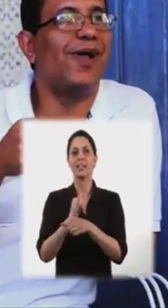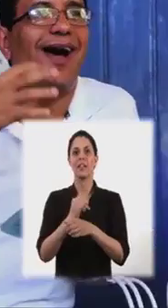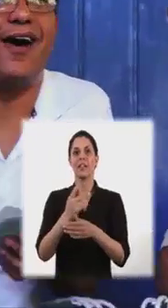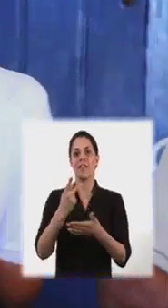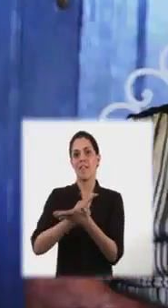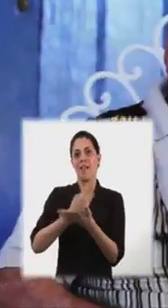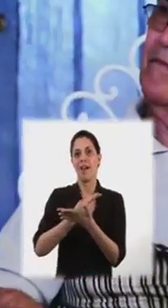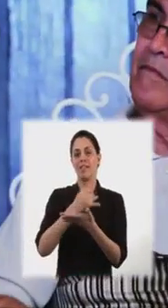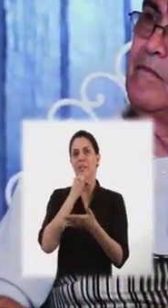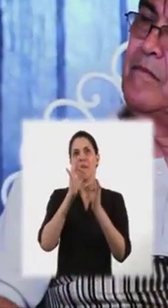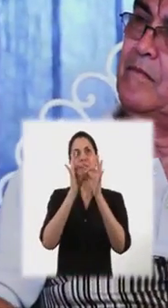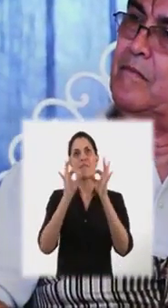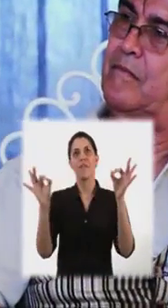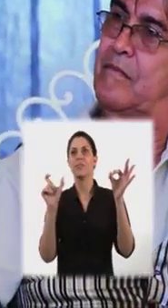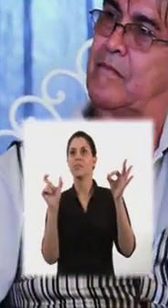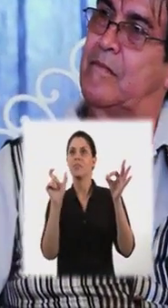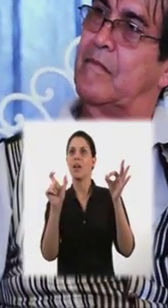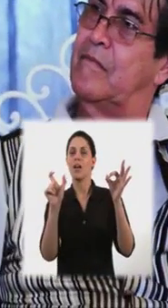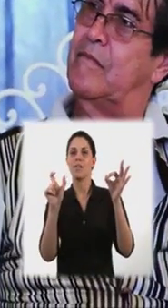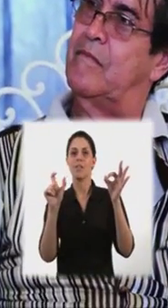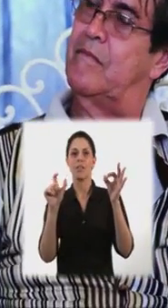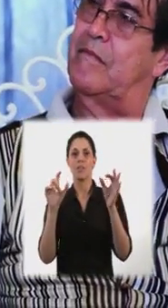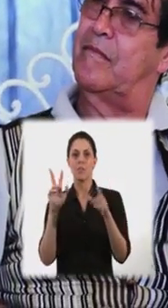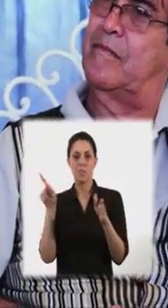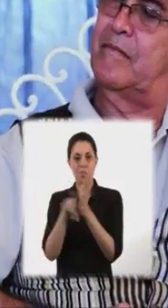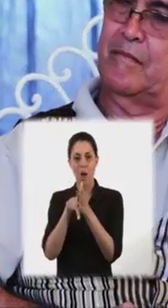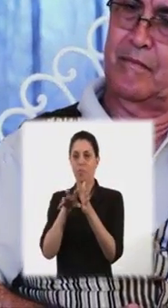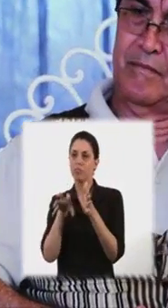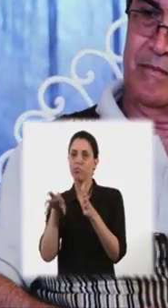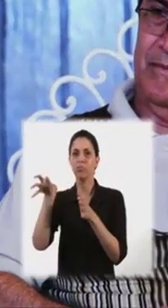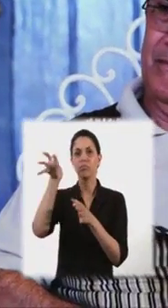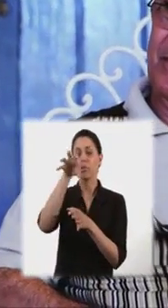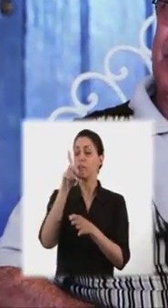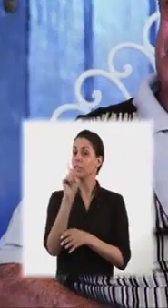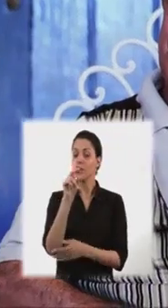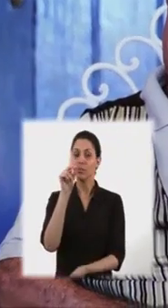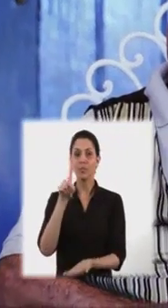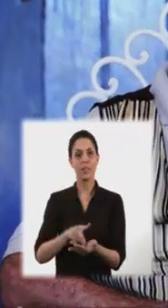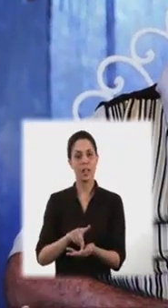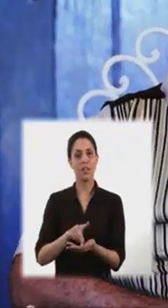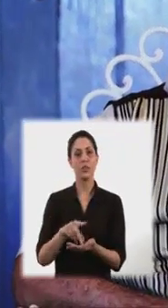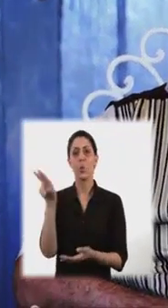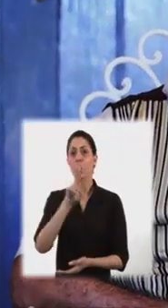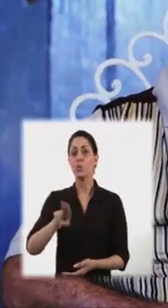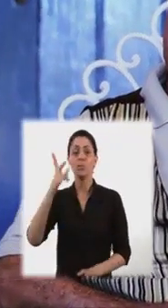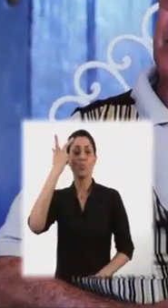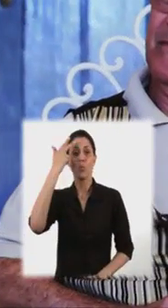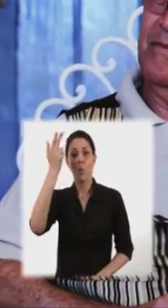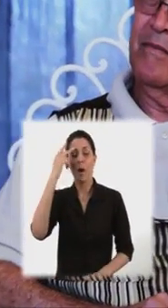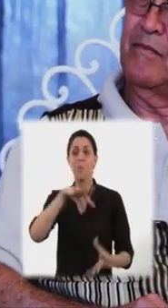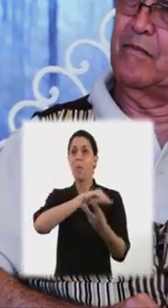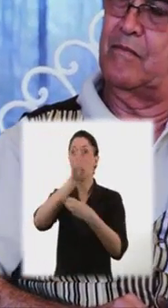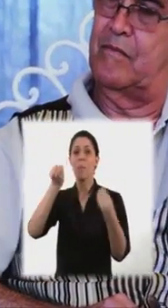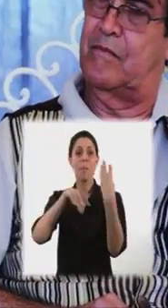Ou falar essa fala popular, né? O regionalismo, né? Ele, na verdade, ele utiliza a linguagem do cotidiano dele,